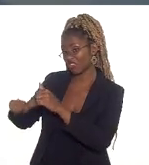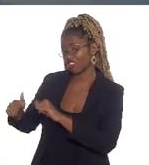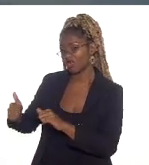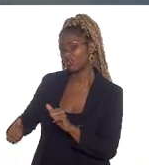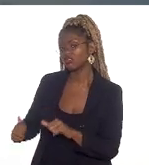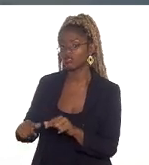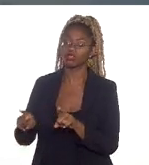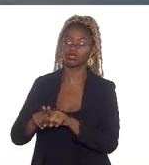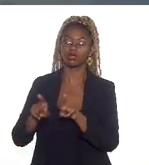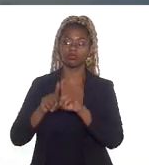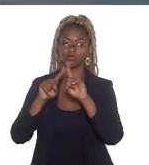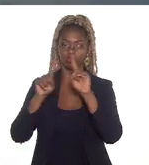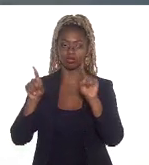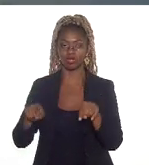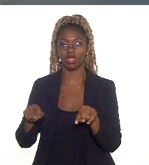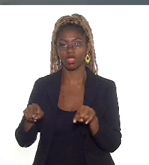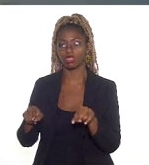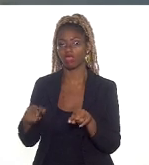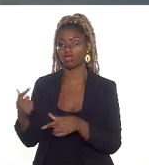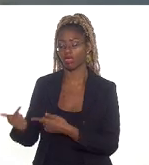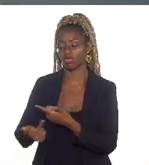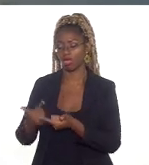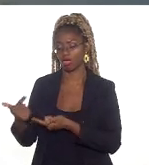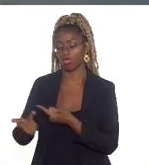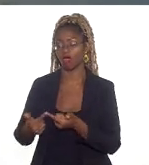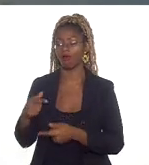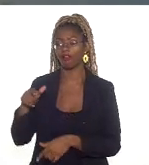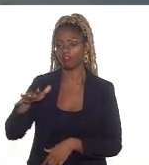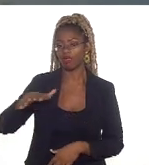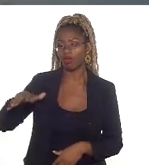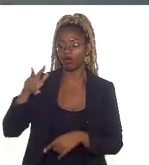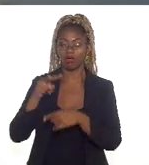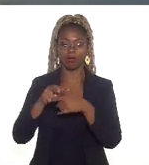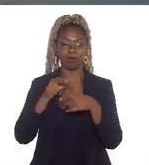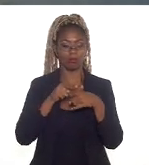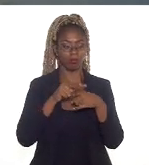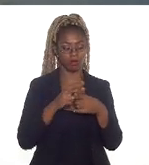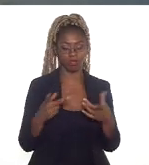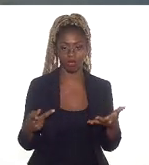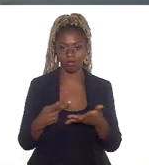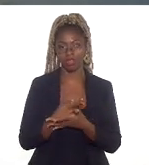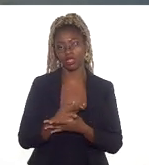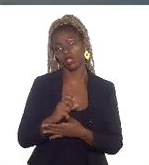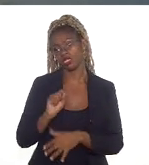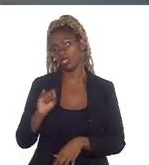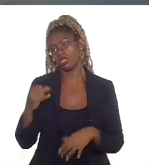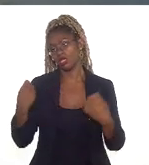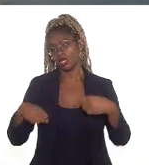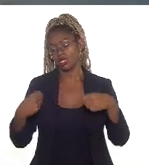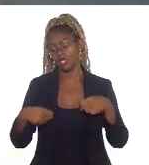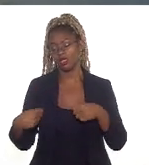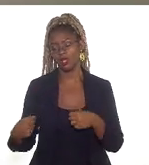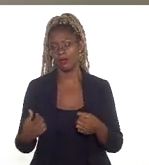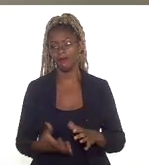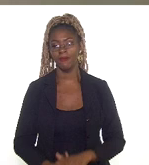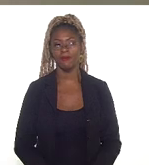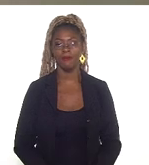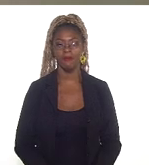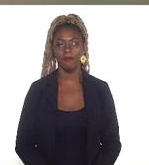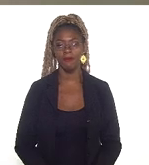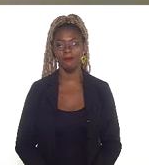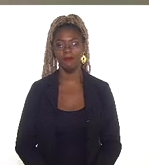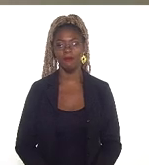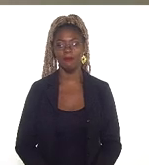servidor da área de fiscalização, e elas ocorrem de acordo com essa necessidade. Bom,